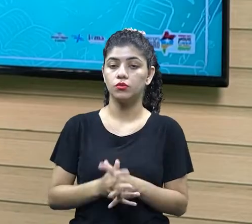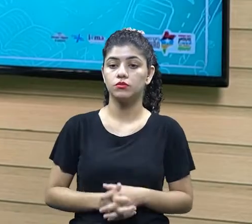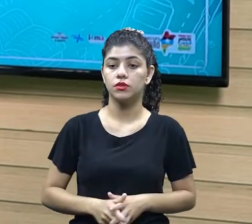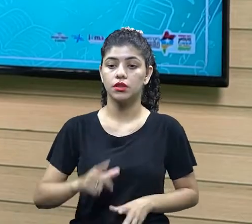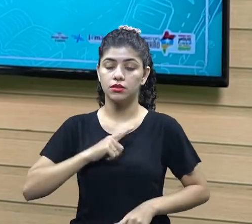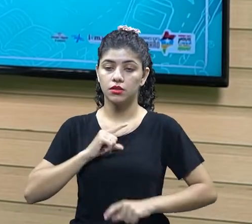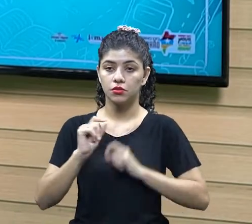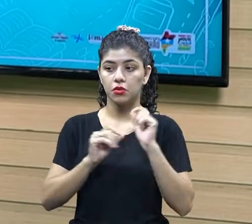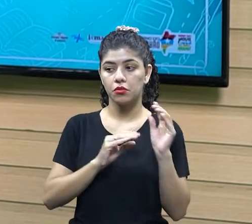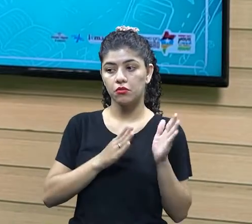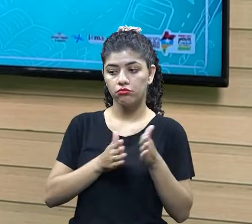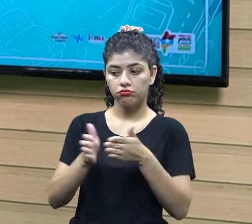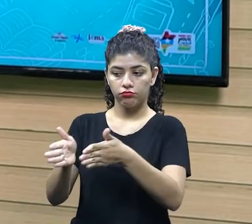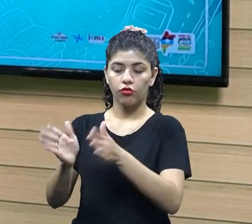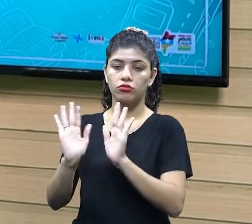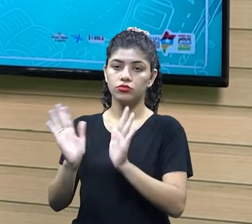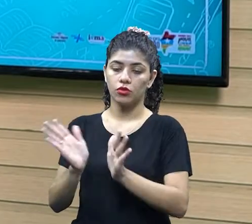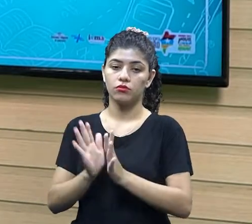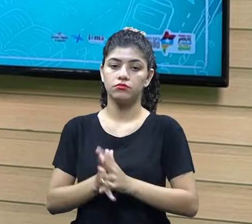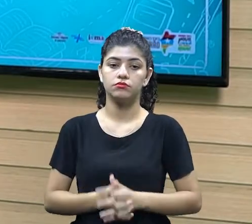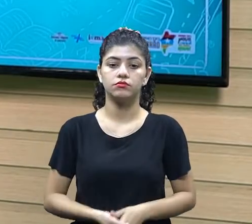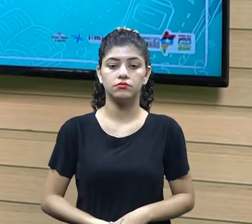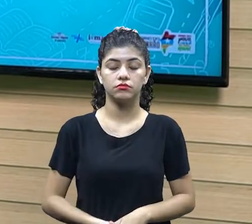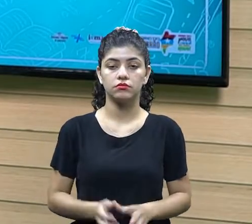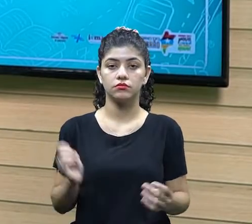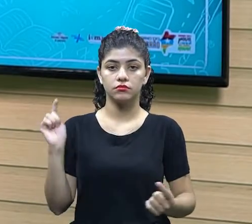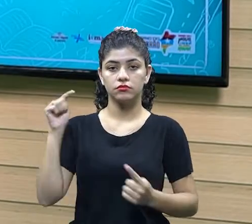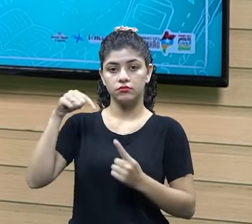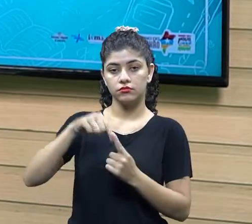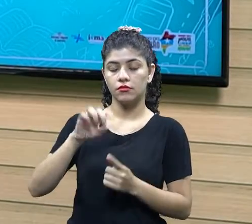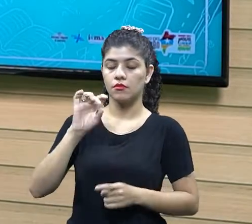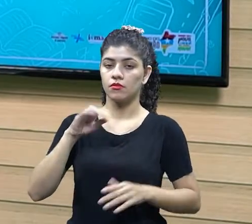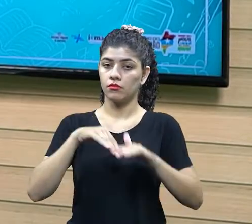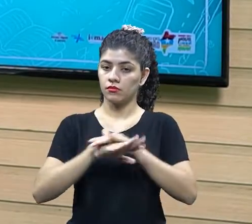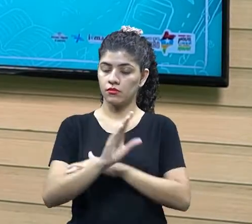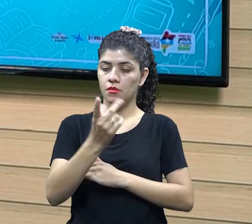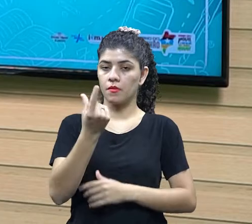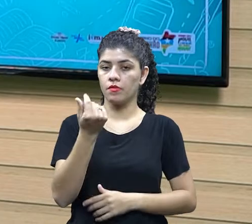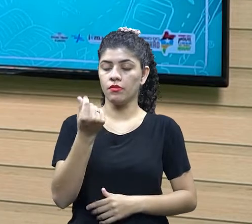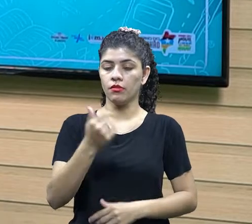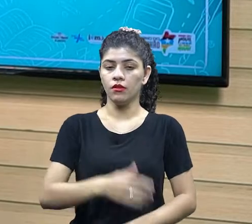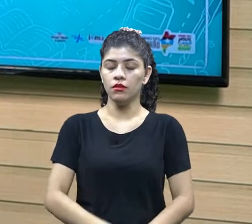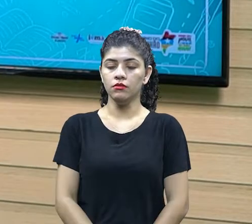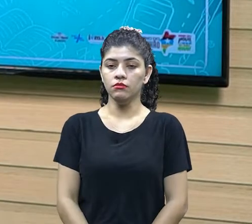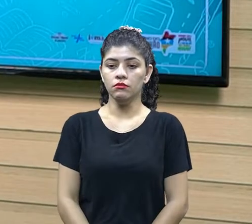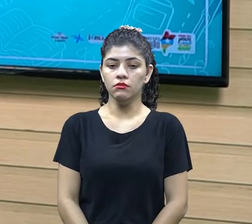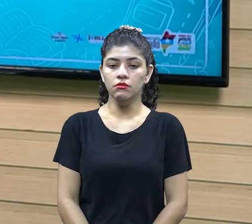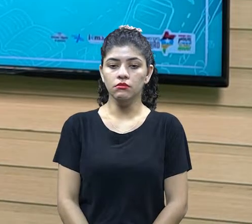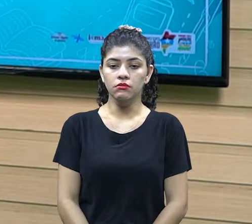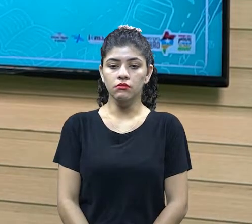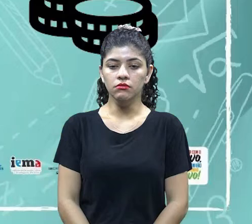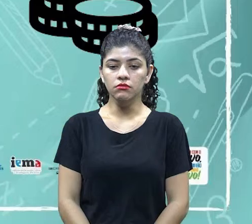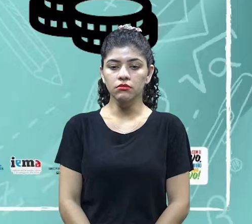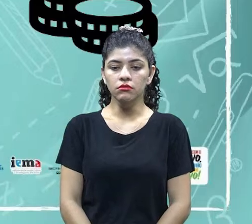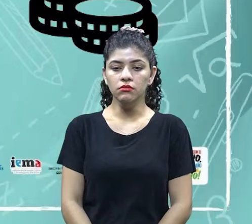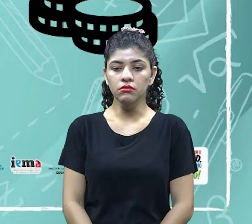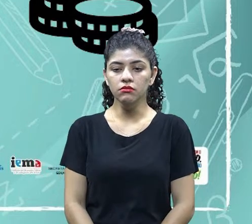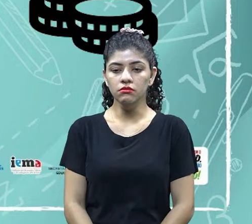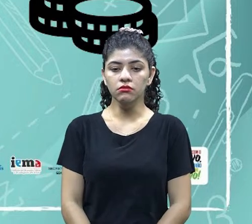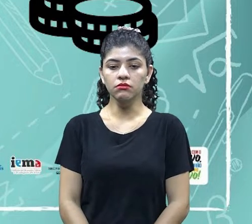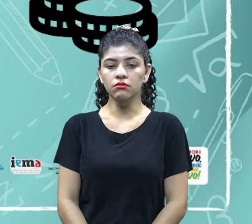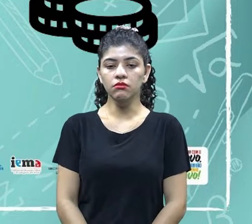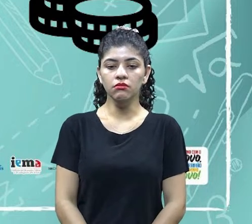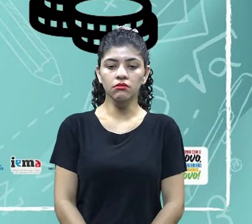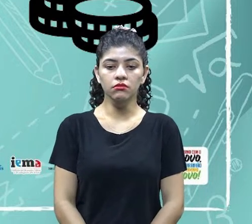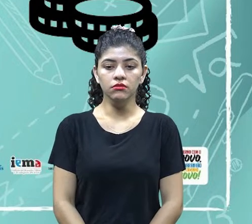uma destinação, ela só tem uma finalidade, que é guardar aquele dinheiro para uma eventual emergência. De todo